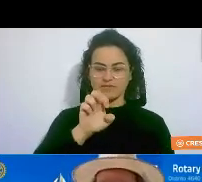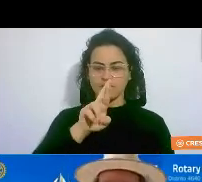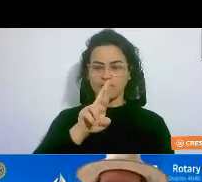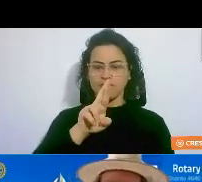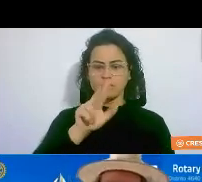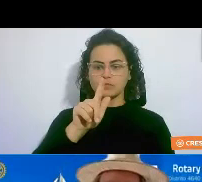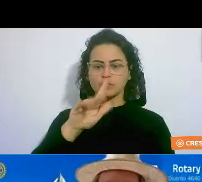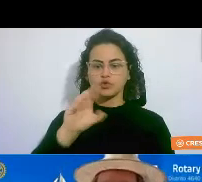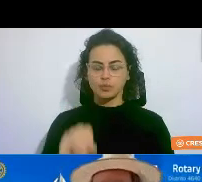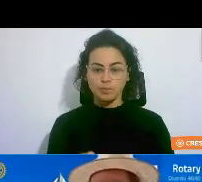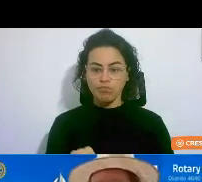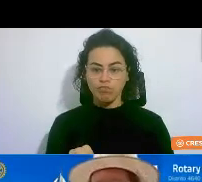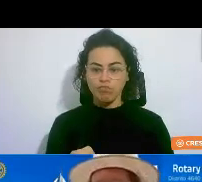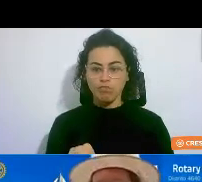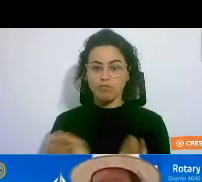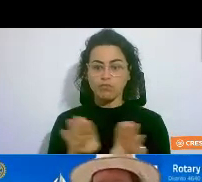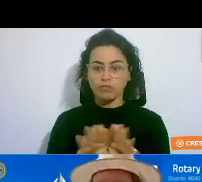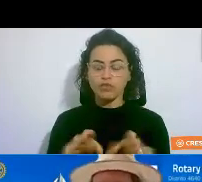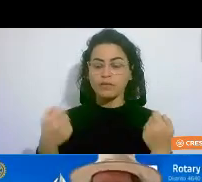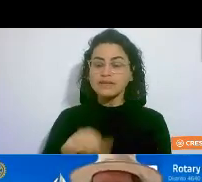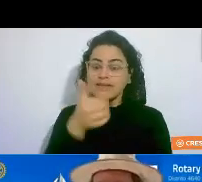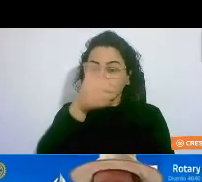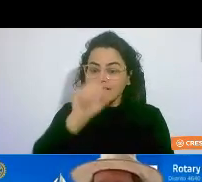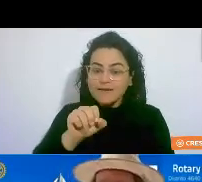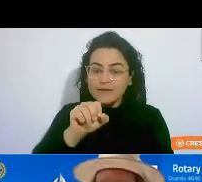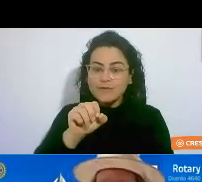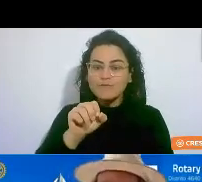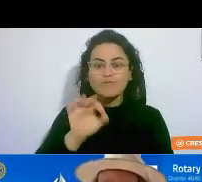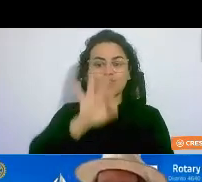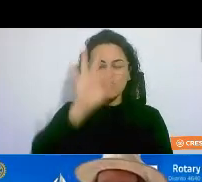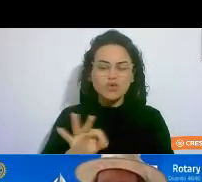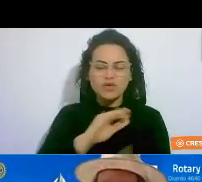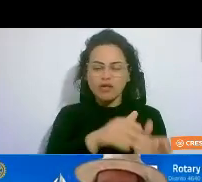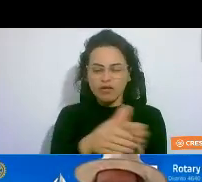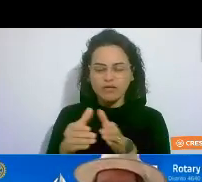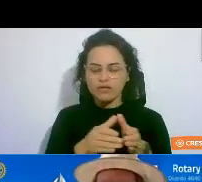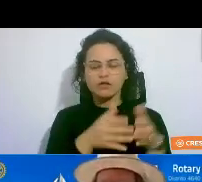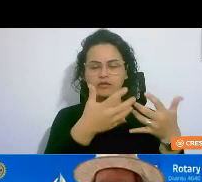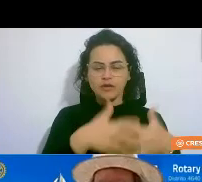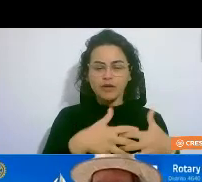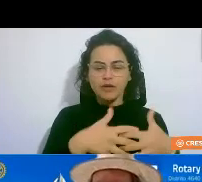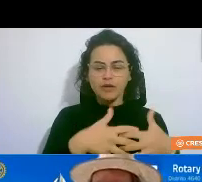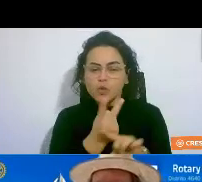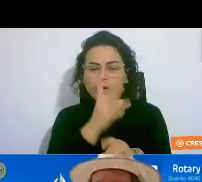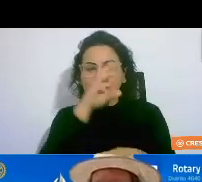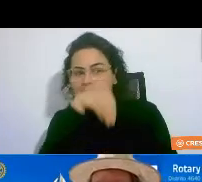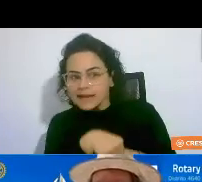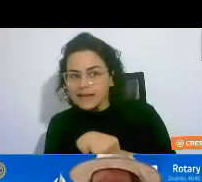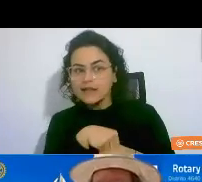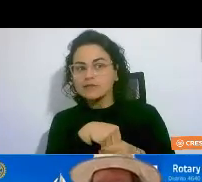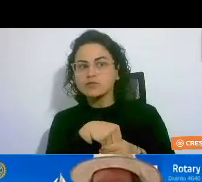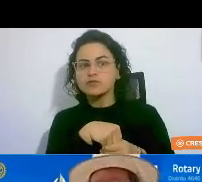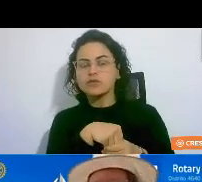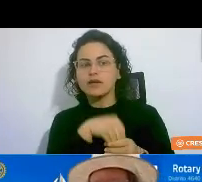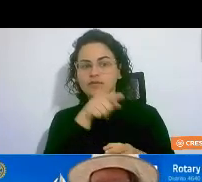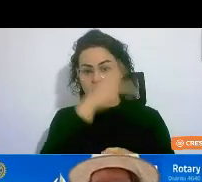conseguirmos convencer 10% dos clubes a achar dentro do próprio clube um companheiro que se disponha